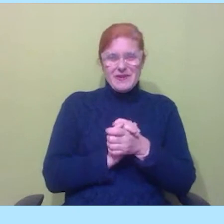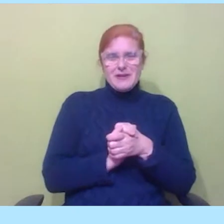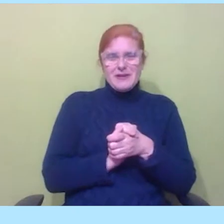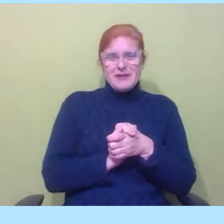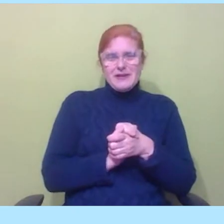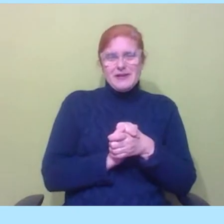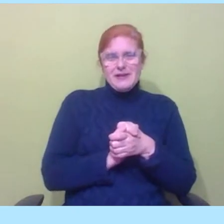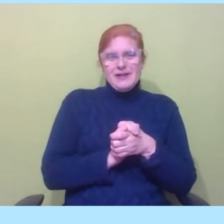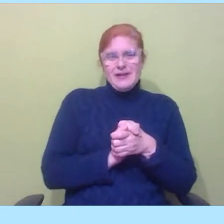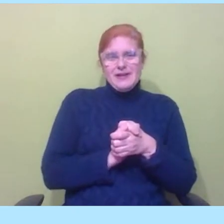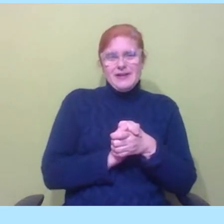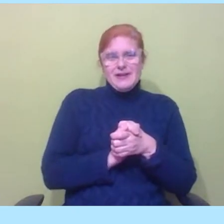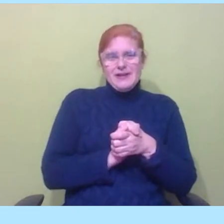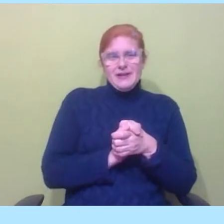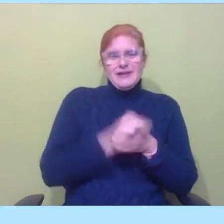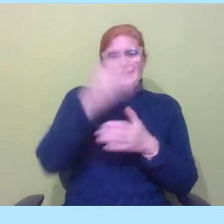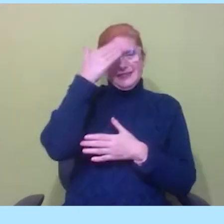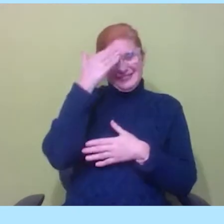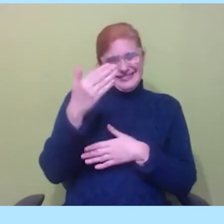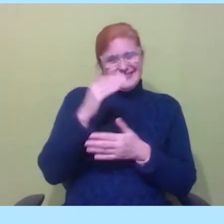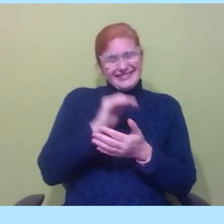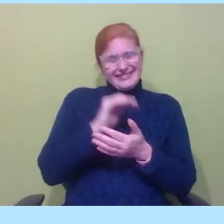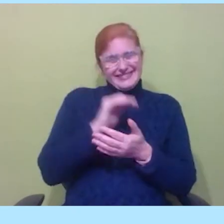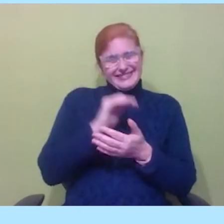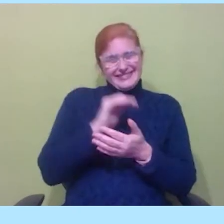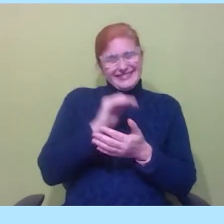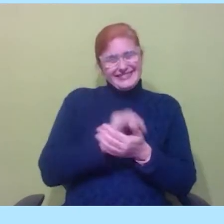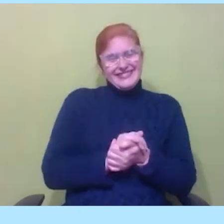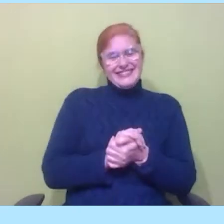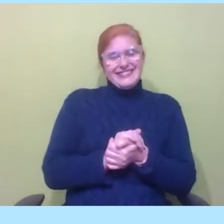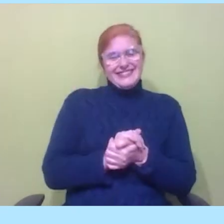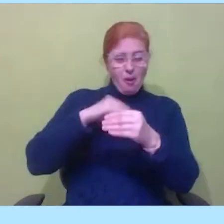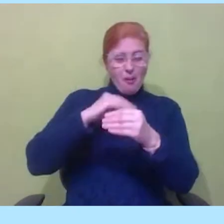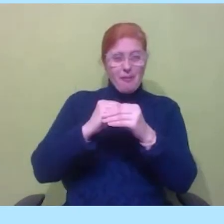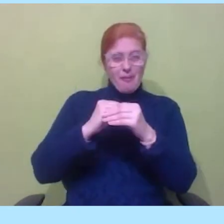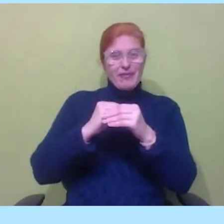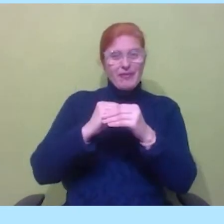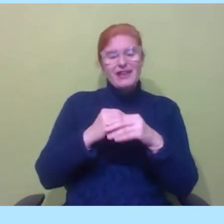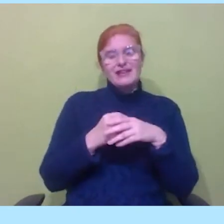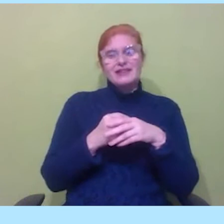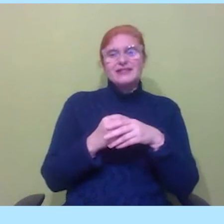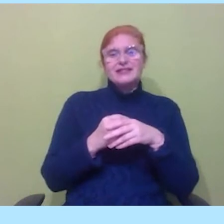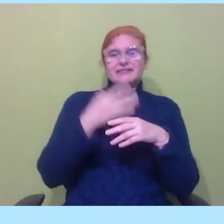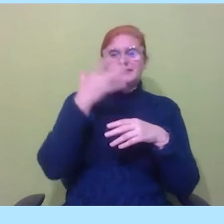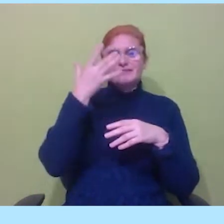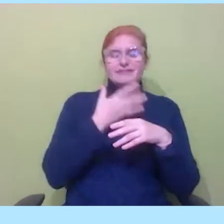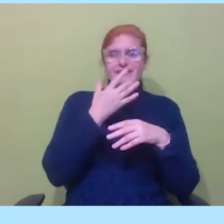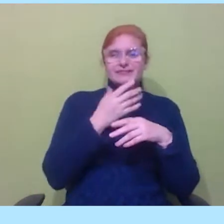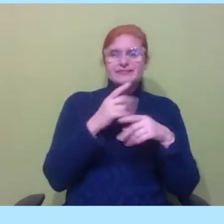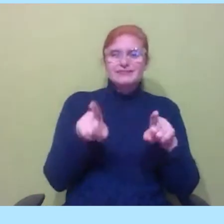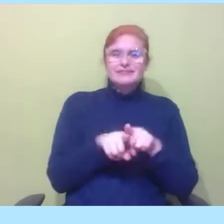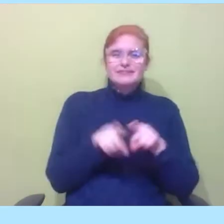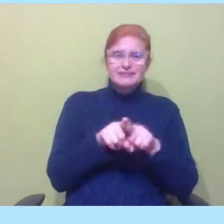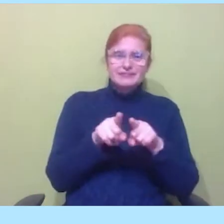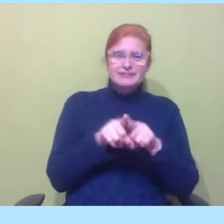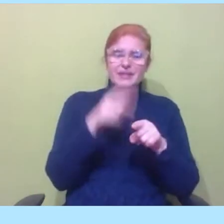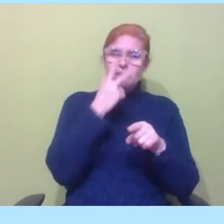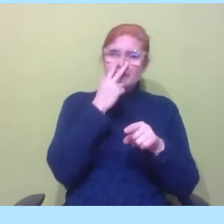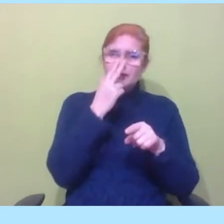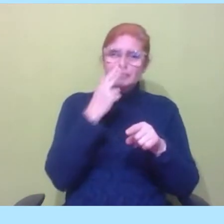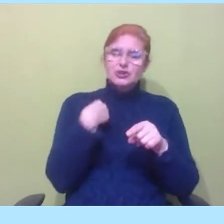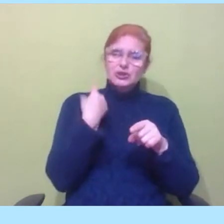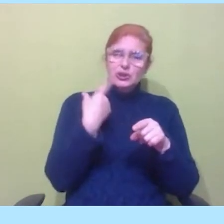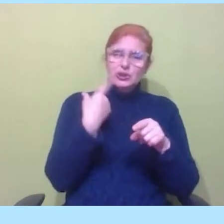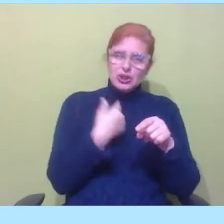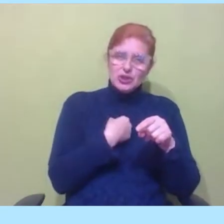super importante. E acho que é muito parecido mesmo que a gente vem com o que a gente identificou também antes, né, de como